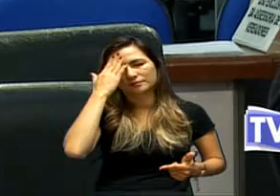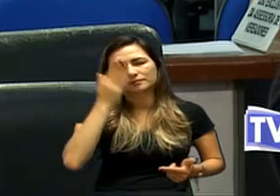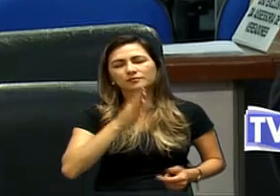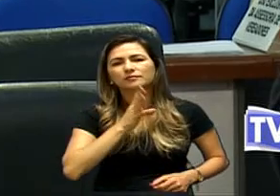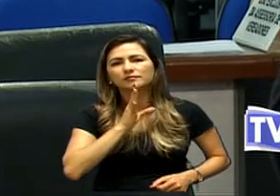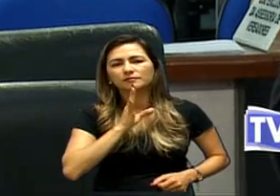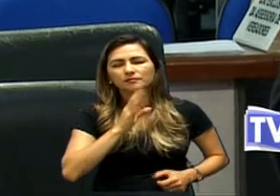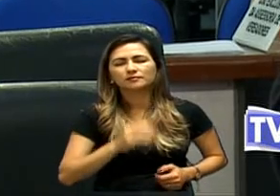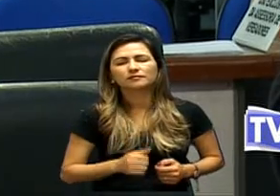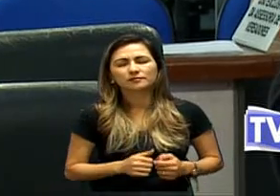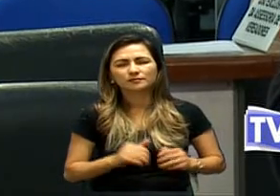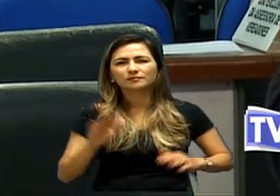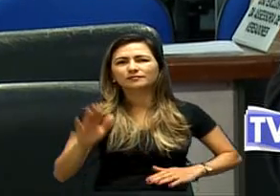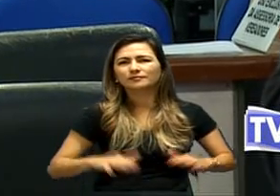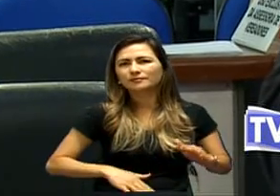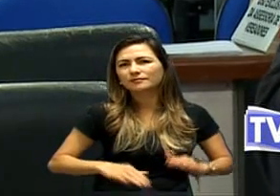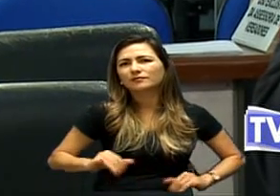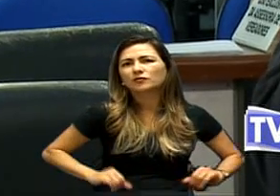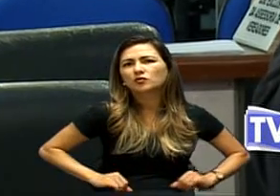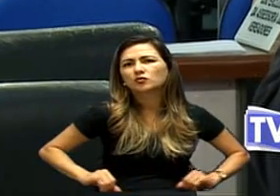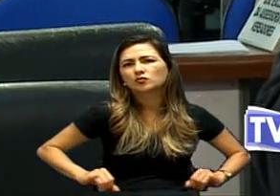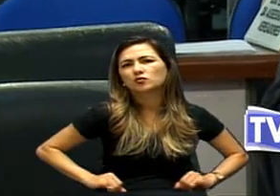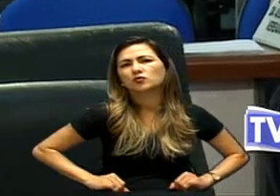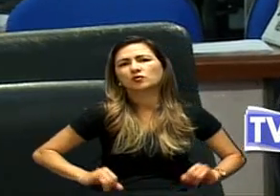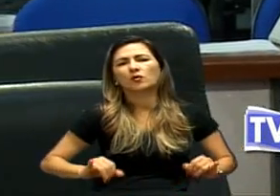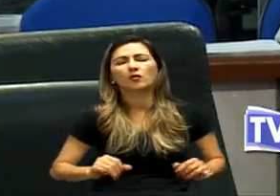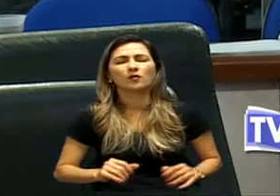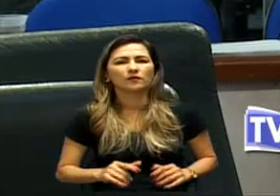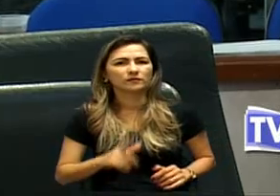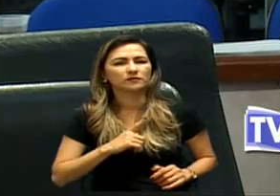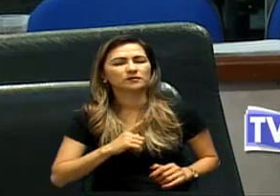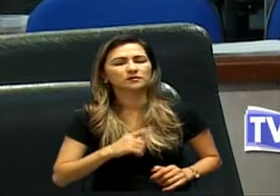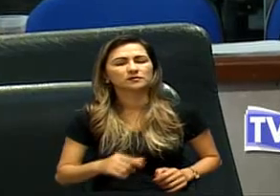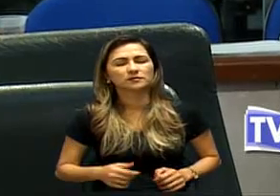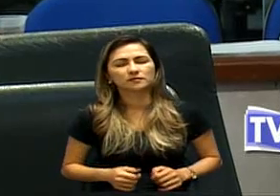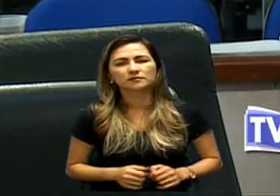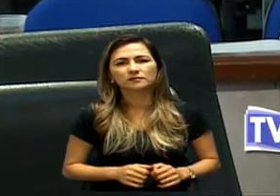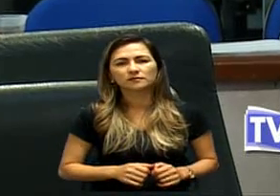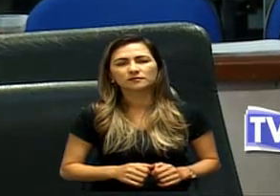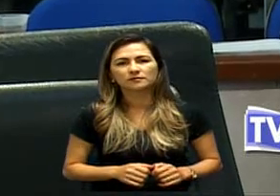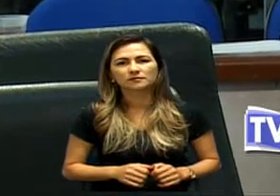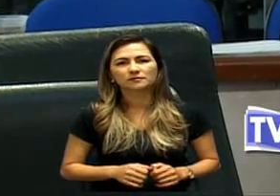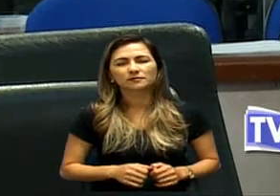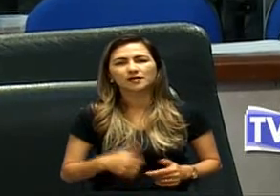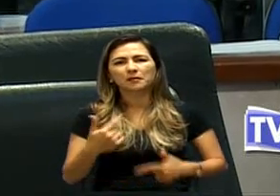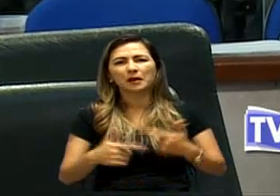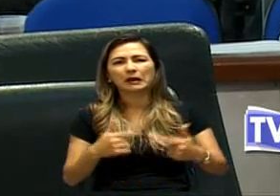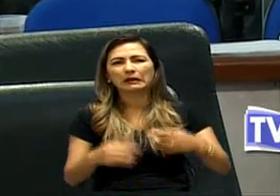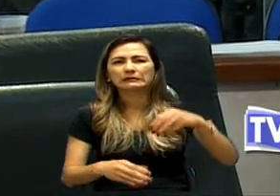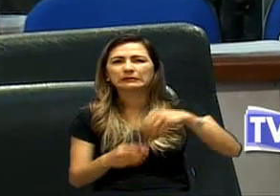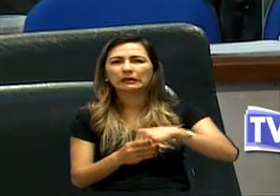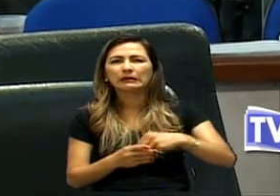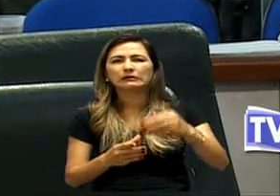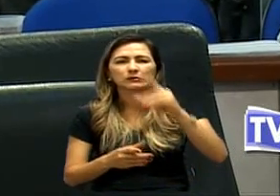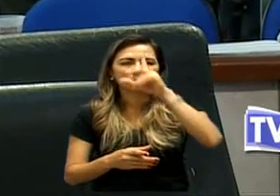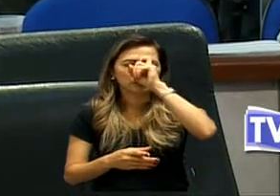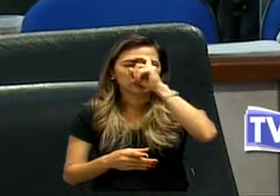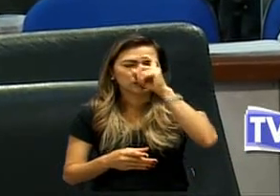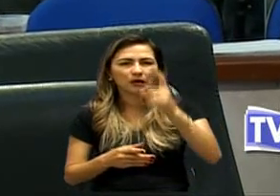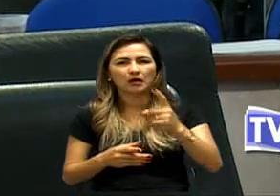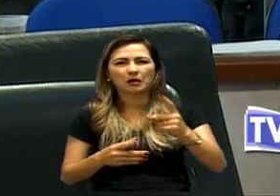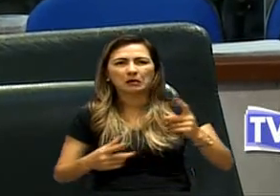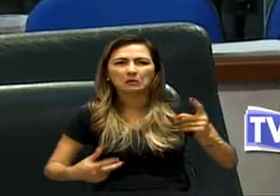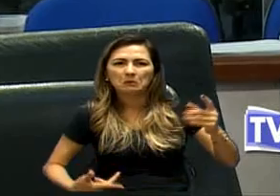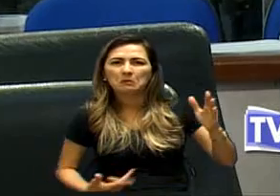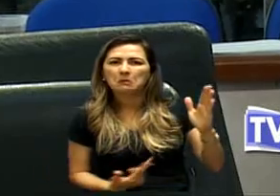a vida, o que eles sofrem, o que eles passam para poder estar dentro de um hospital operando. Então, parabéns, eu quero